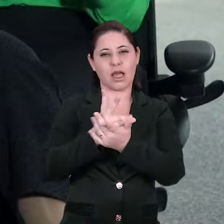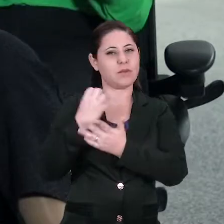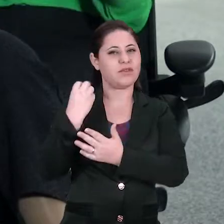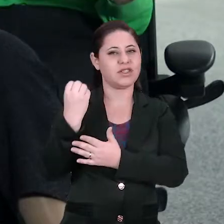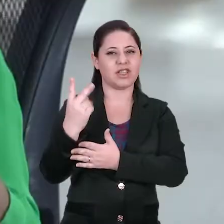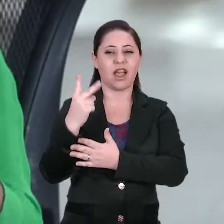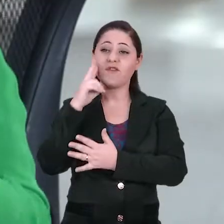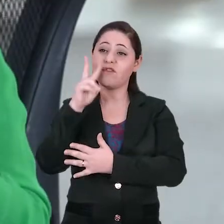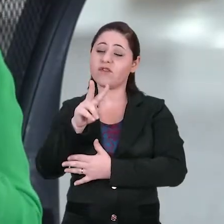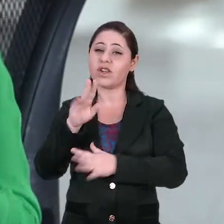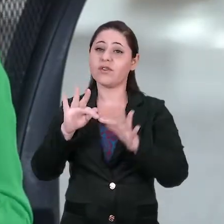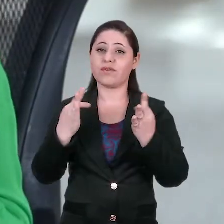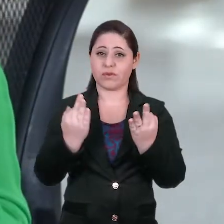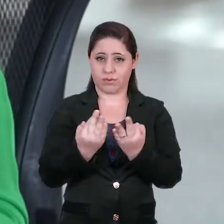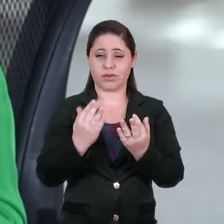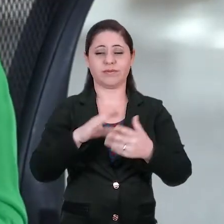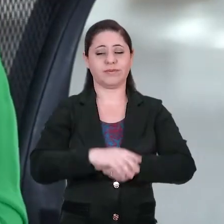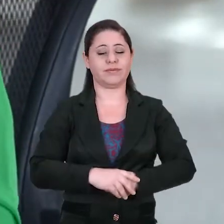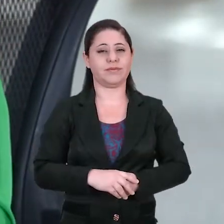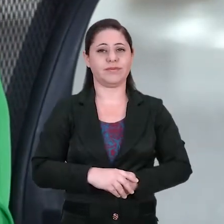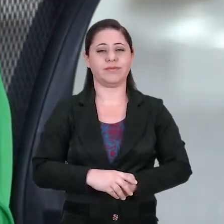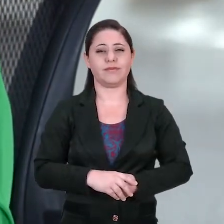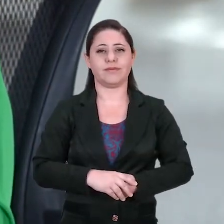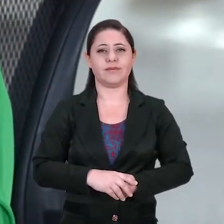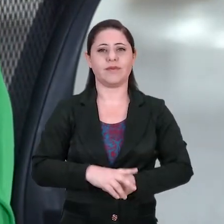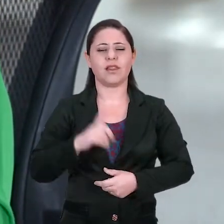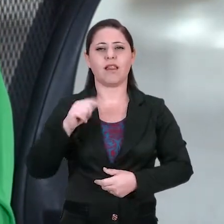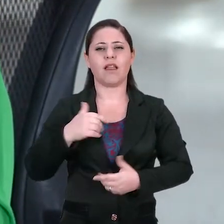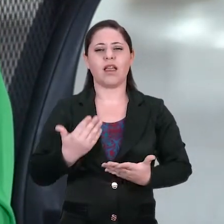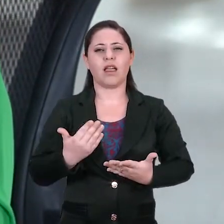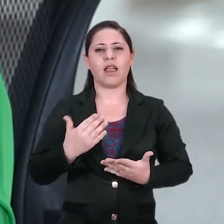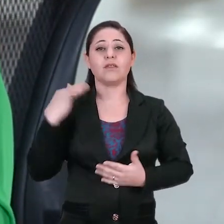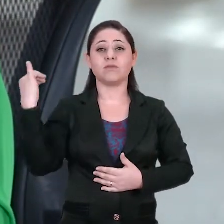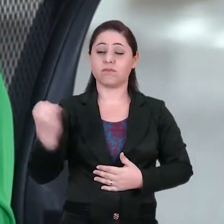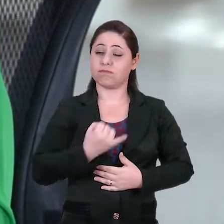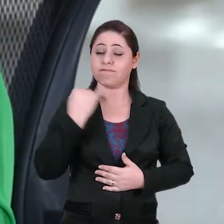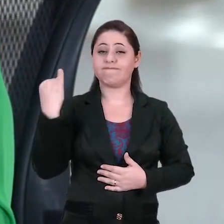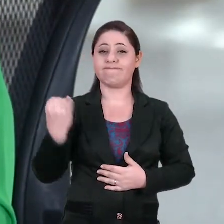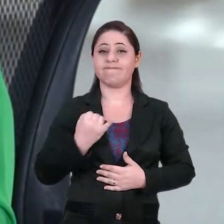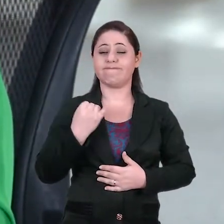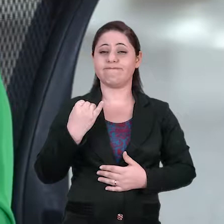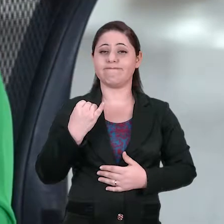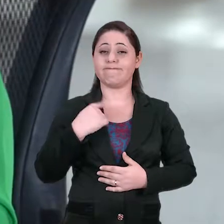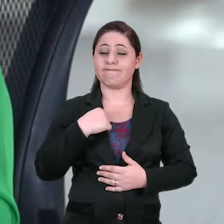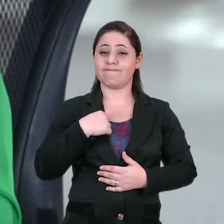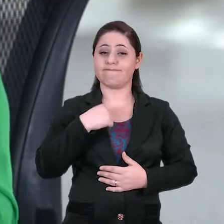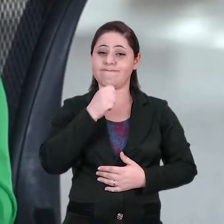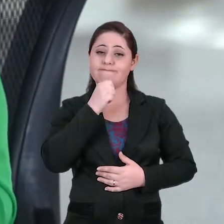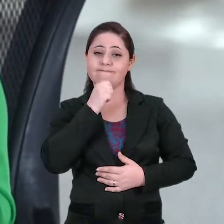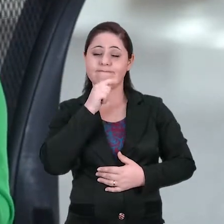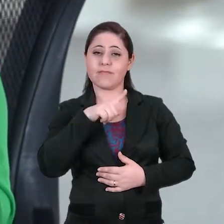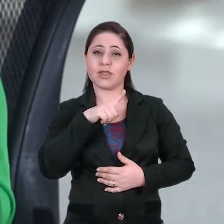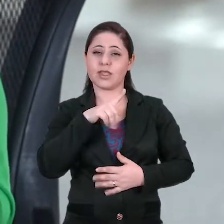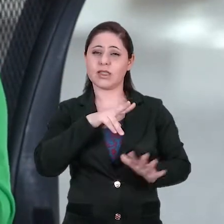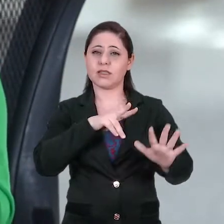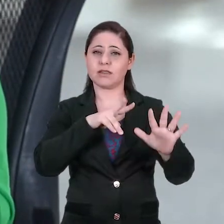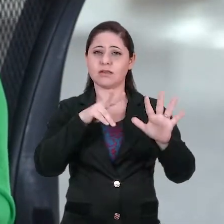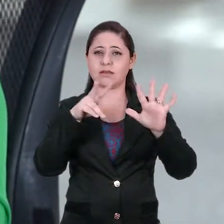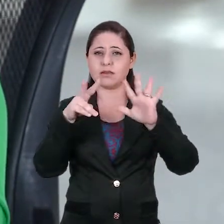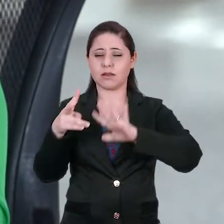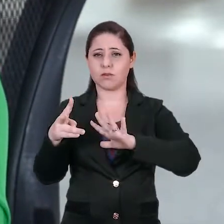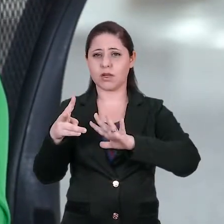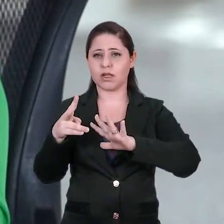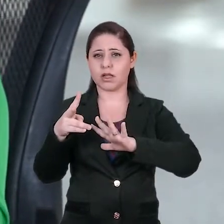Quer dizer, ir para Portugal é ver a família, né? Isso é muito importante. Eu ainda,